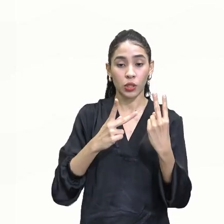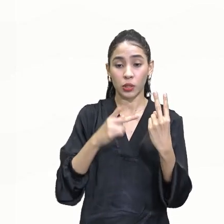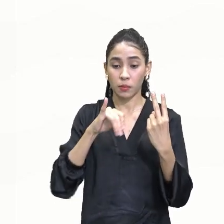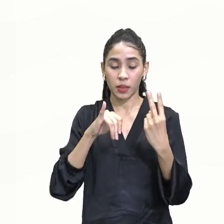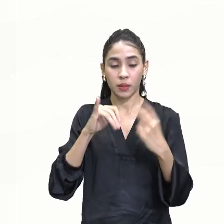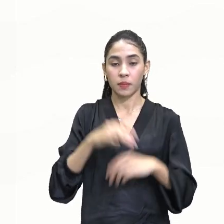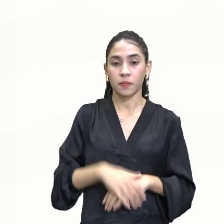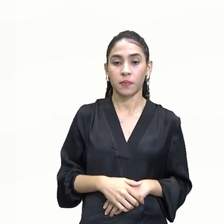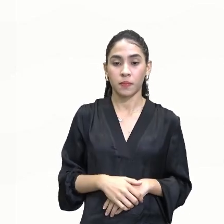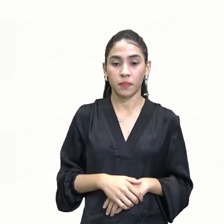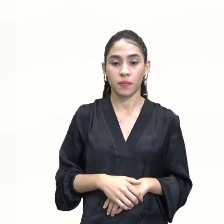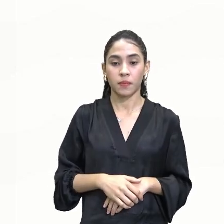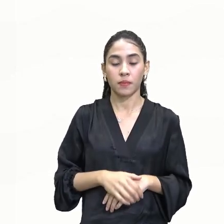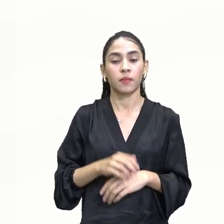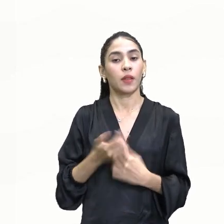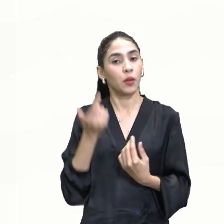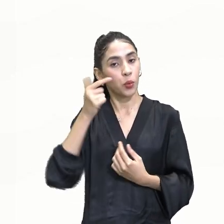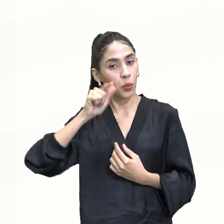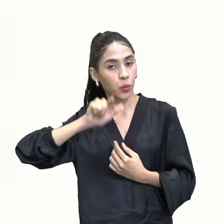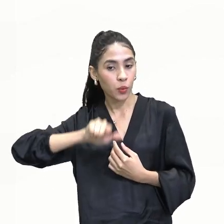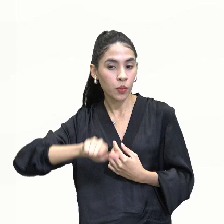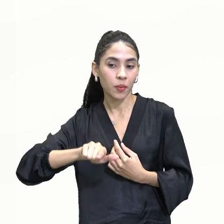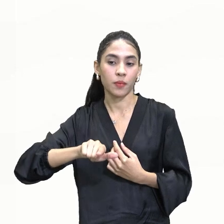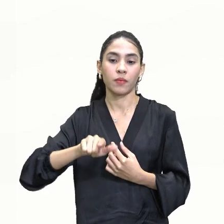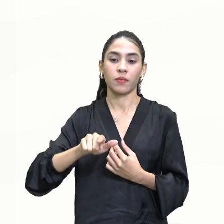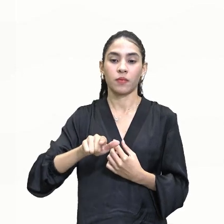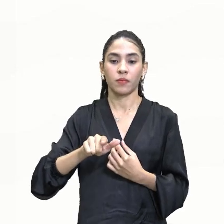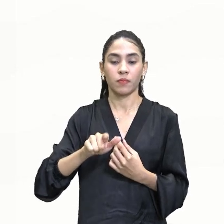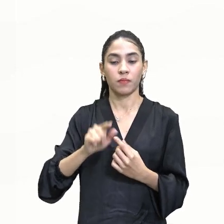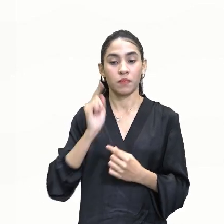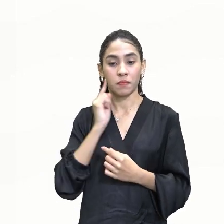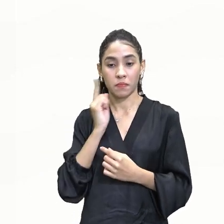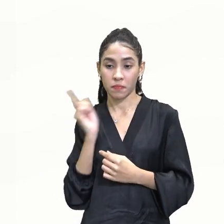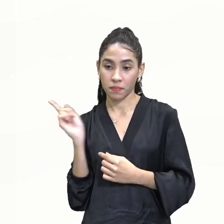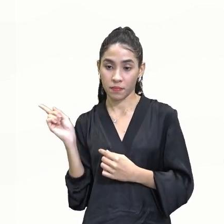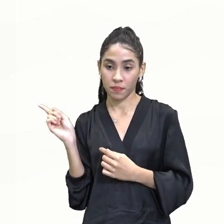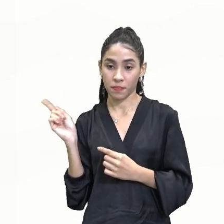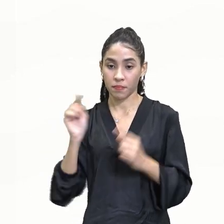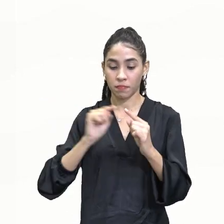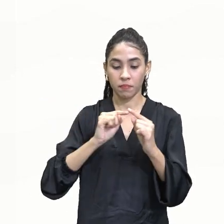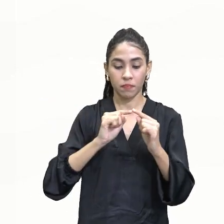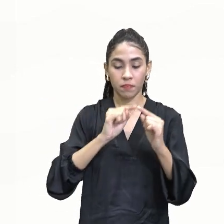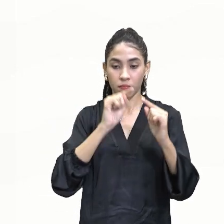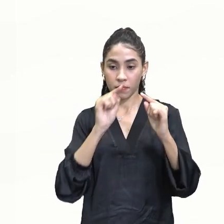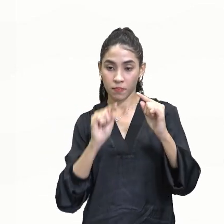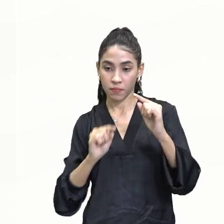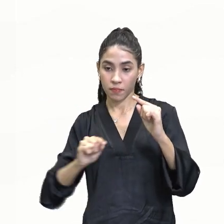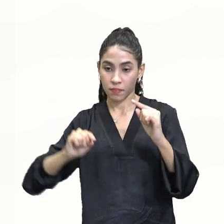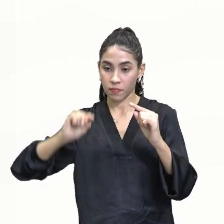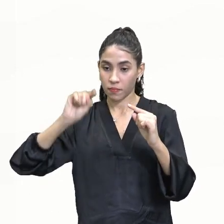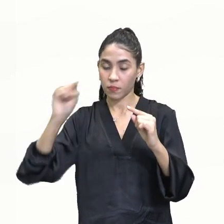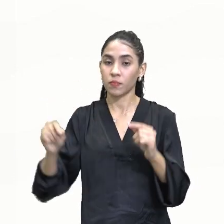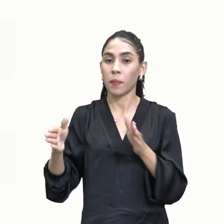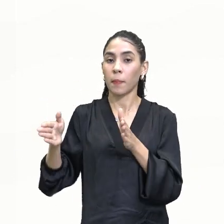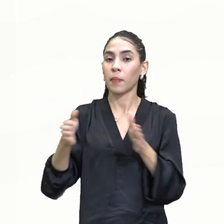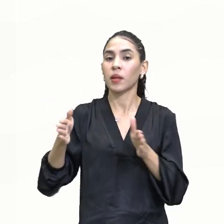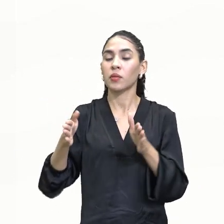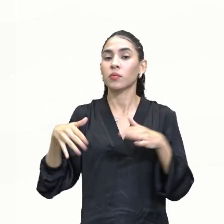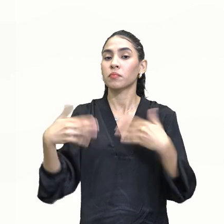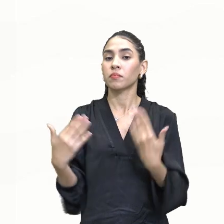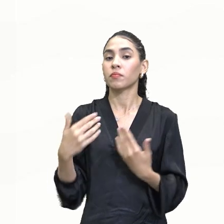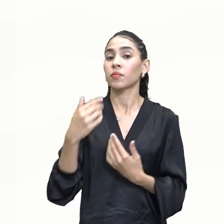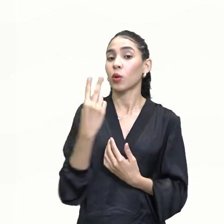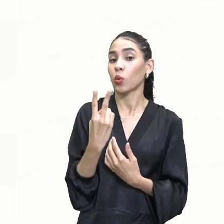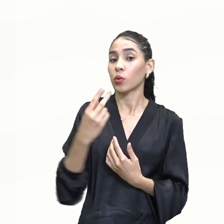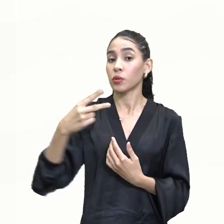vai iniciar o processo de novo lá do outro lado. E ali o período vai ser quem?